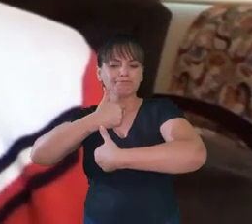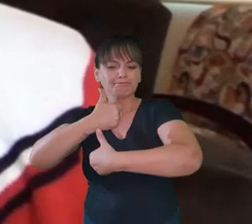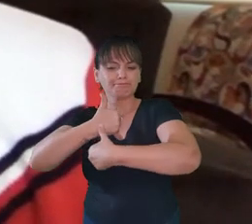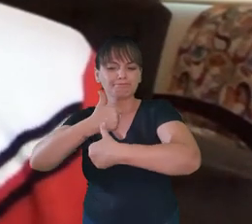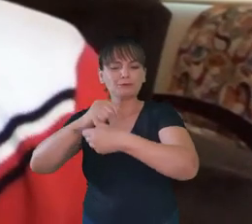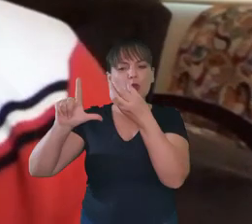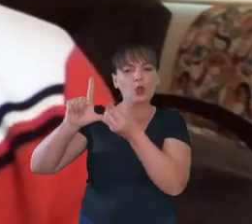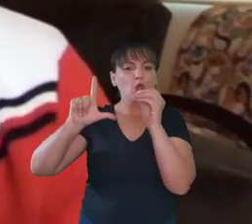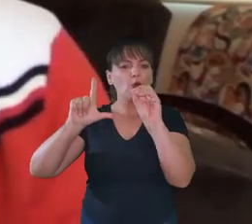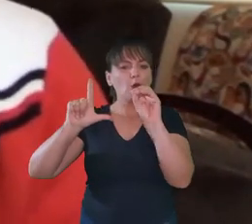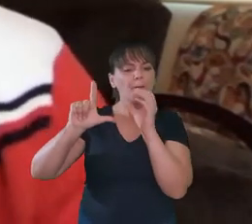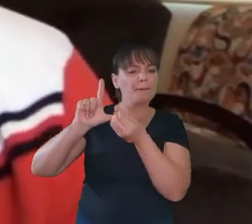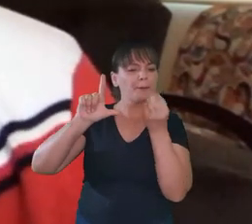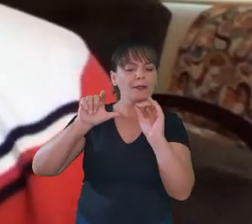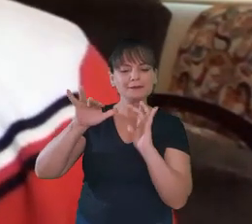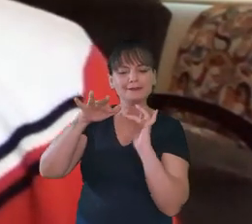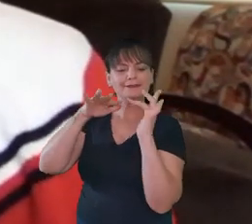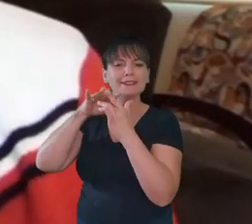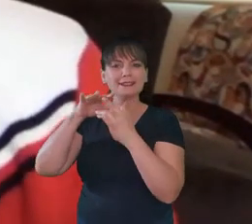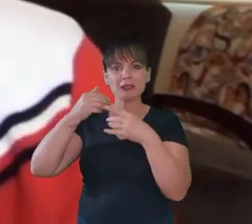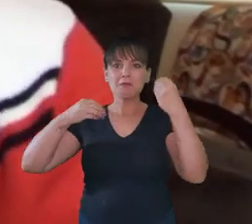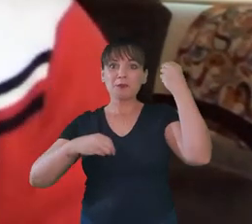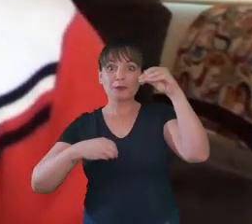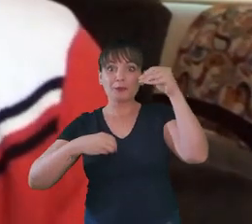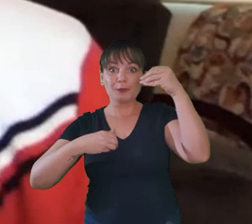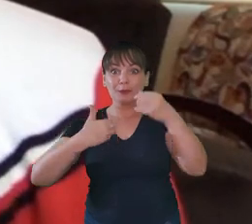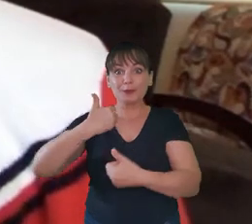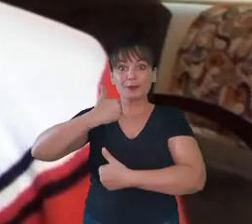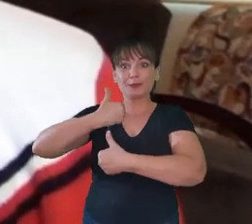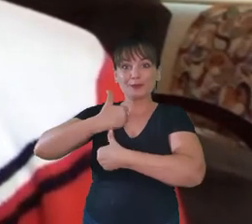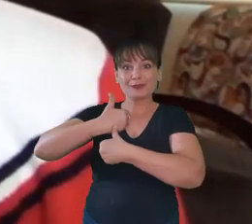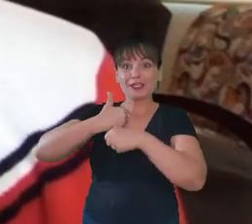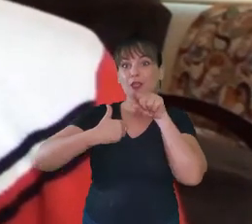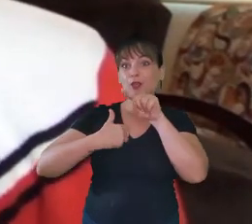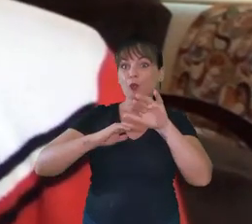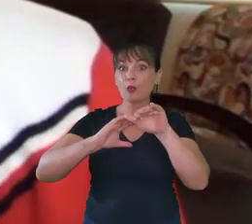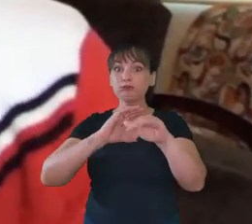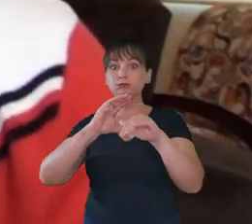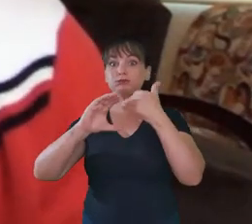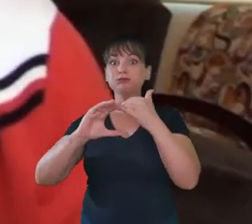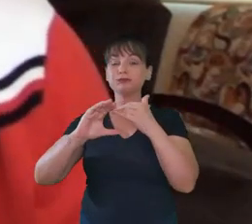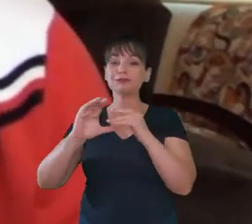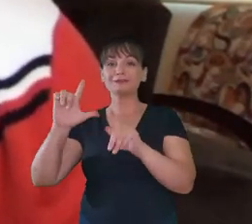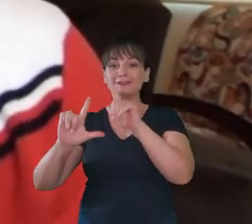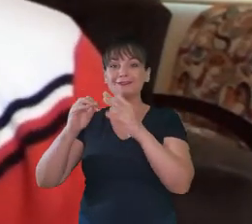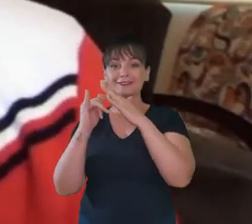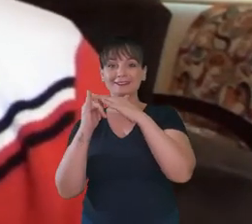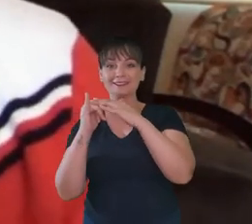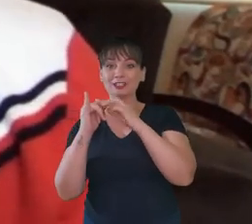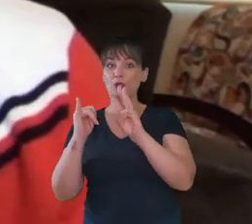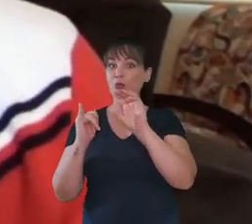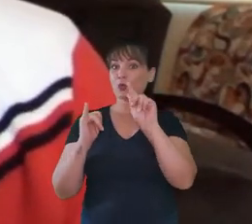redes sociais, deixa aquele sininho acionado para você receber os novos conteúdos do canal do Osh. E, claro, a gente